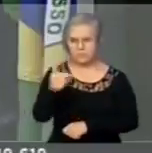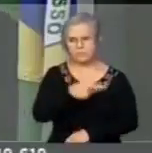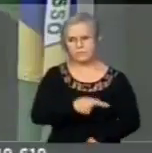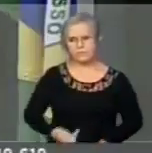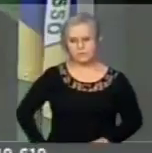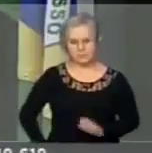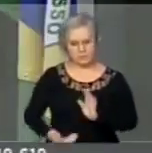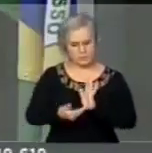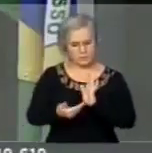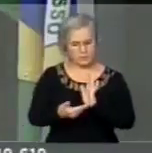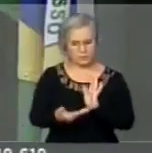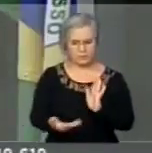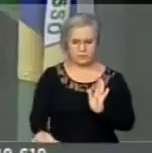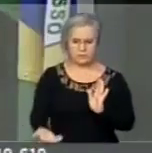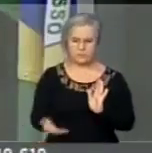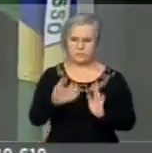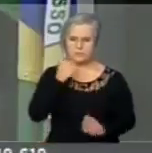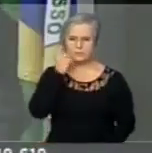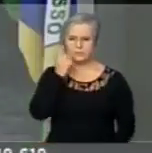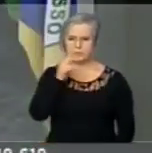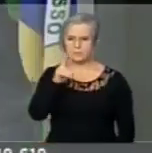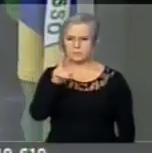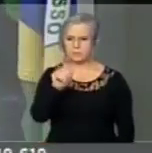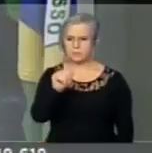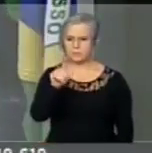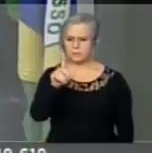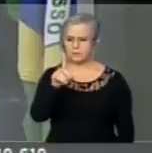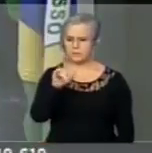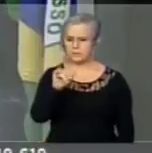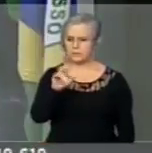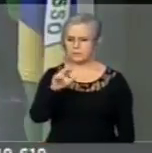deste poder, o deputado Valdir Maranhão.